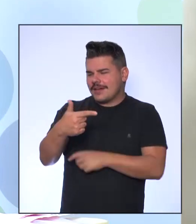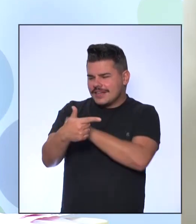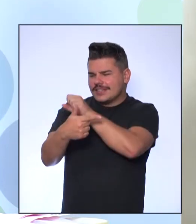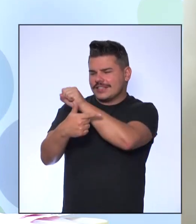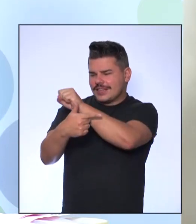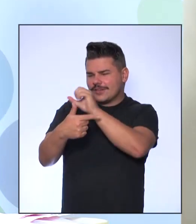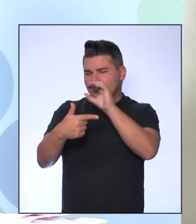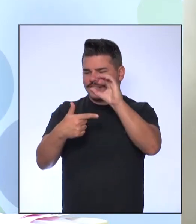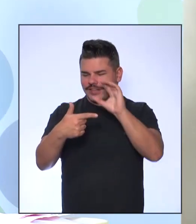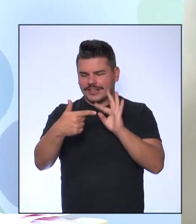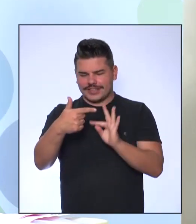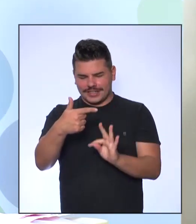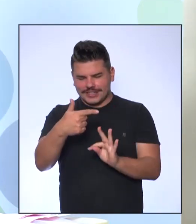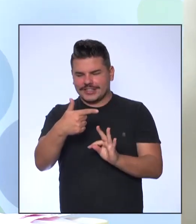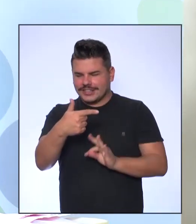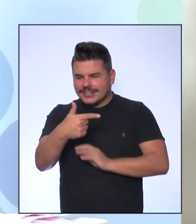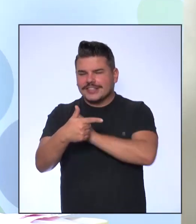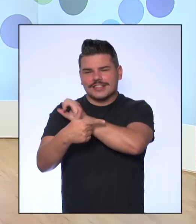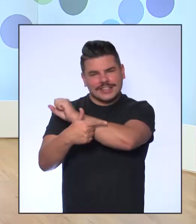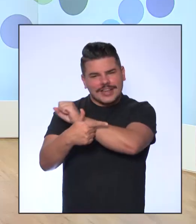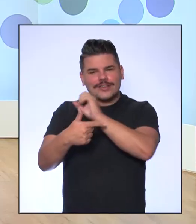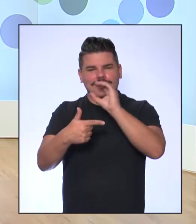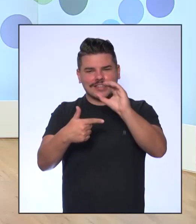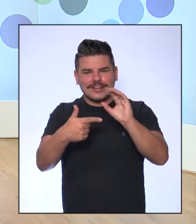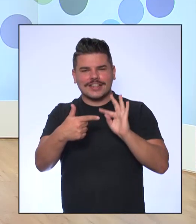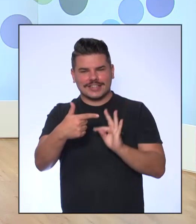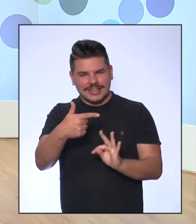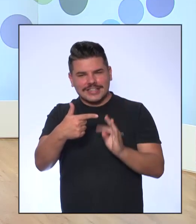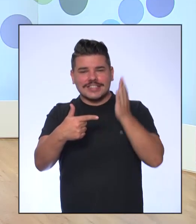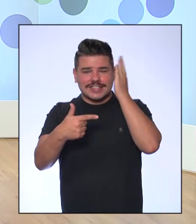dar uma sequência? Sandra?